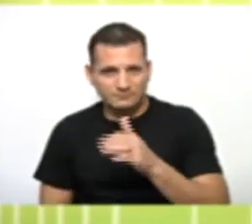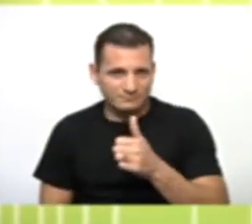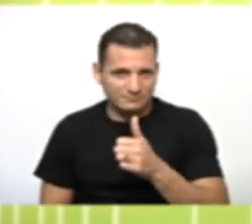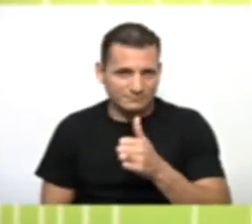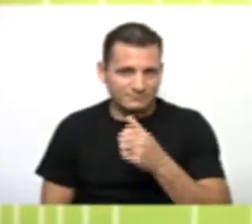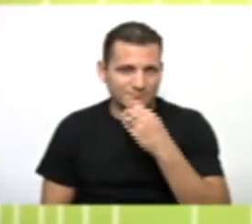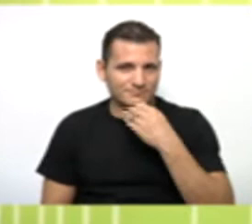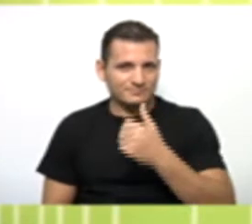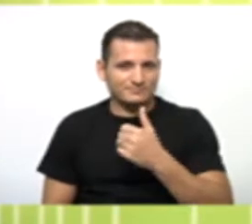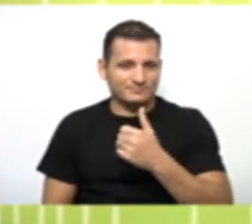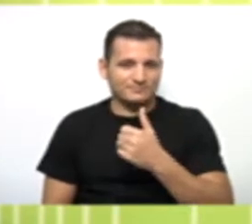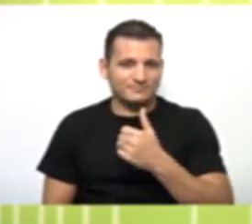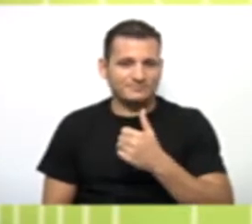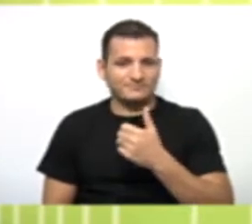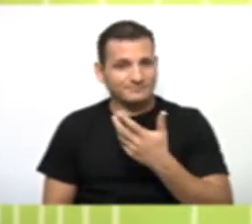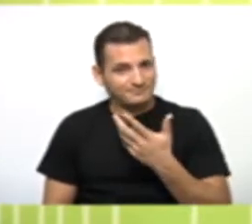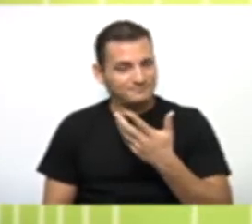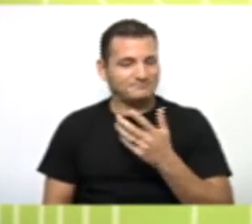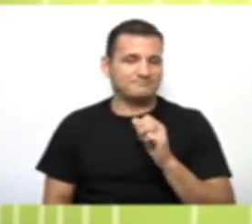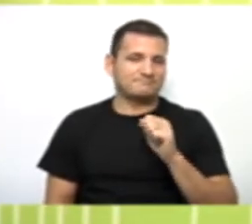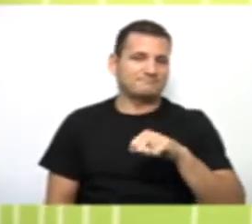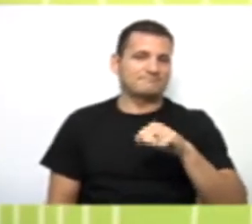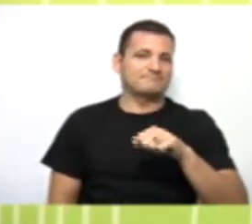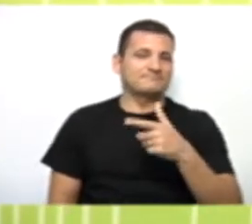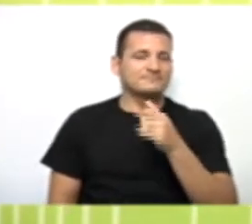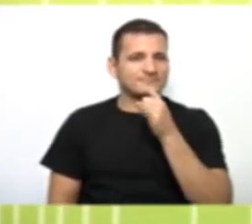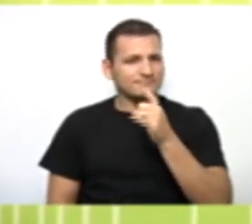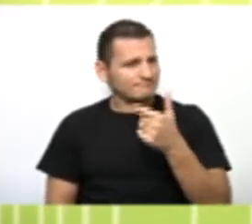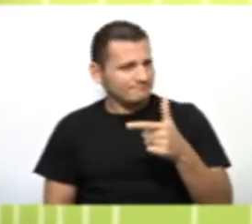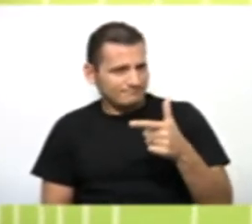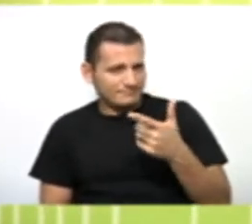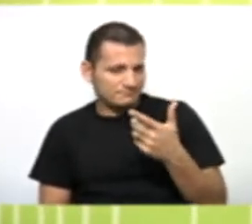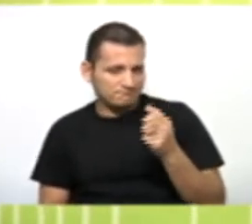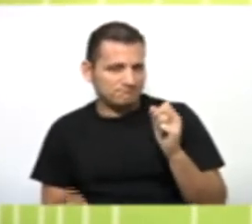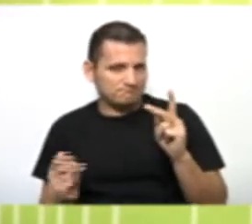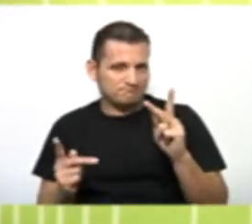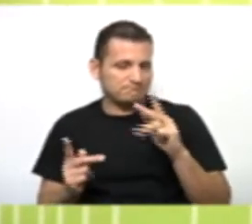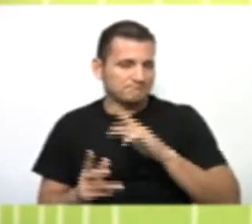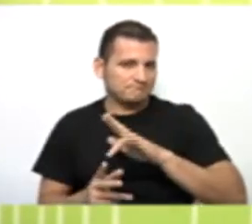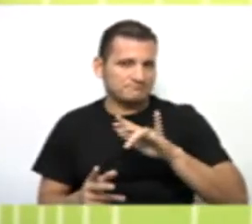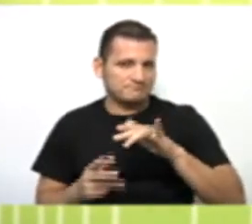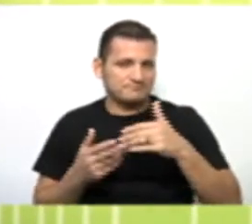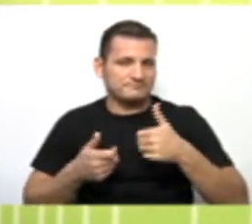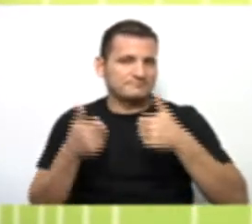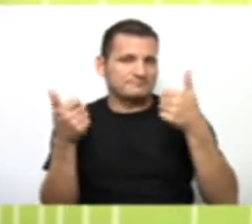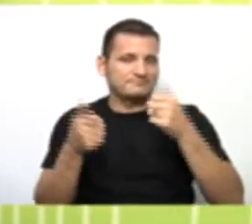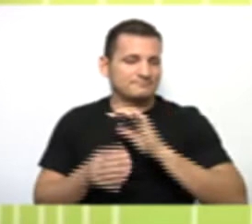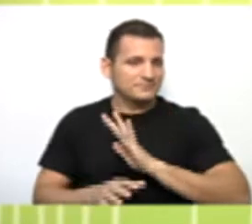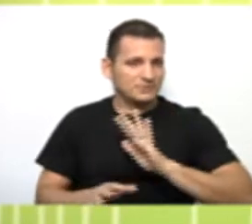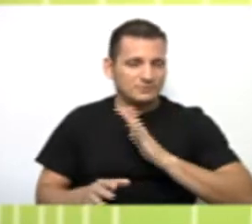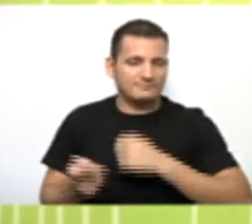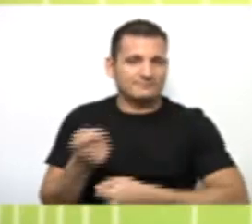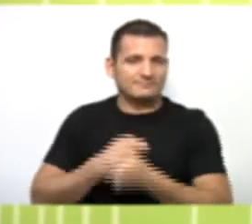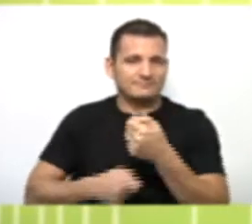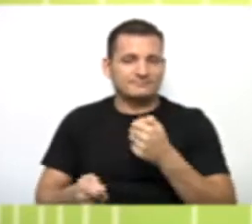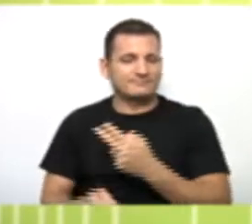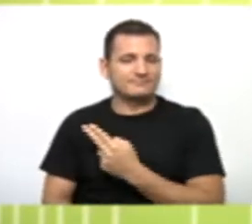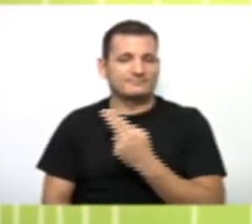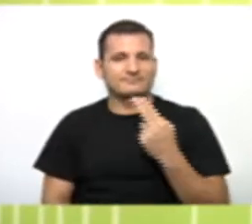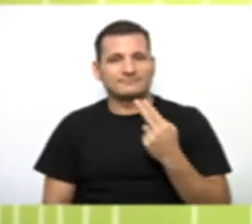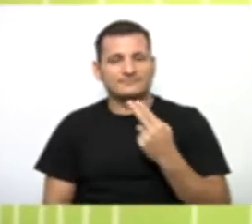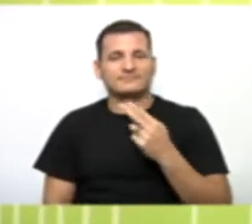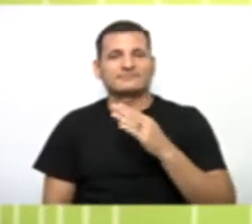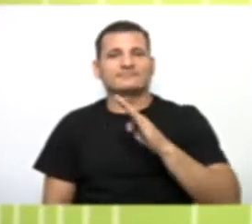E aí, tudo bem com você? Que bom, espero que sim, hein? Mas se não tiver, não tem problema, vai melhorar, é só negociar. Meu nome é Clébio Biliani